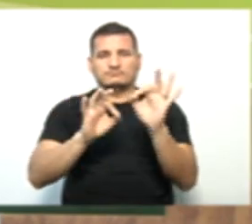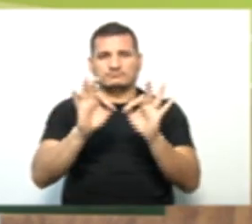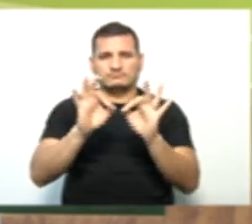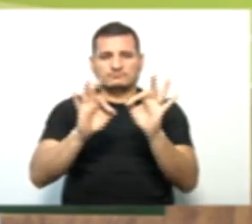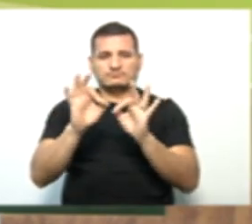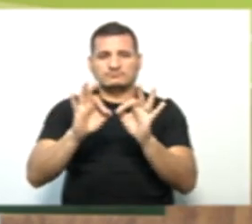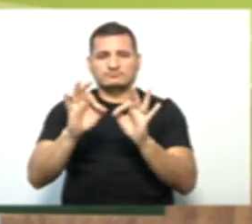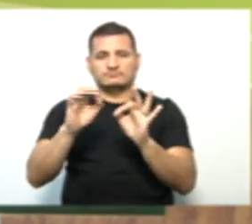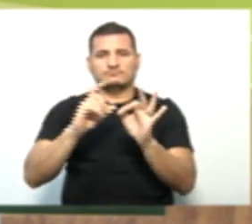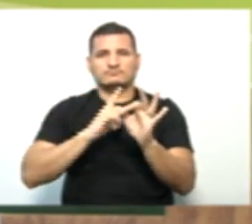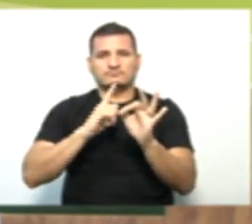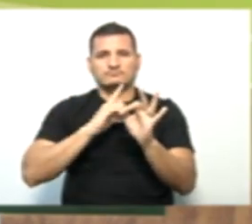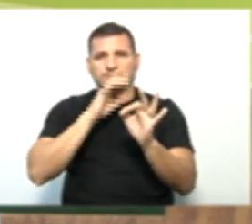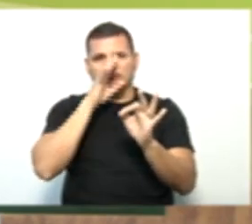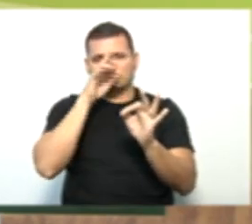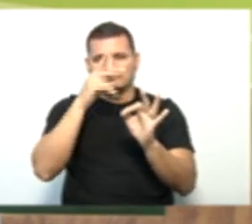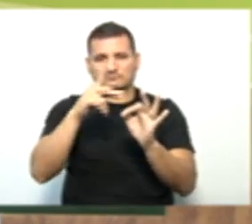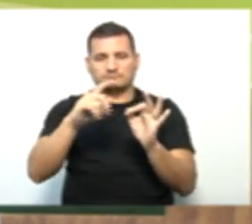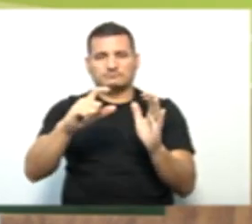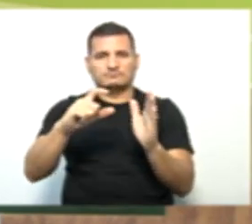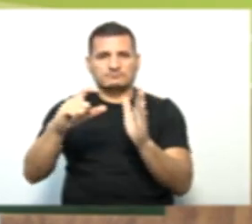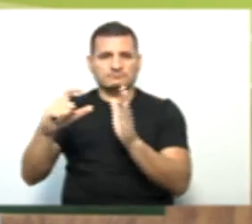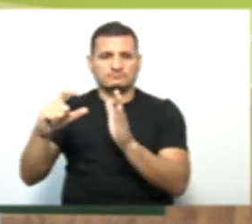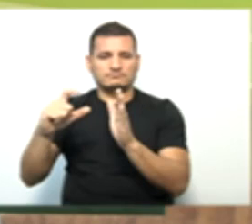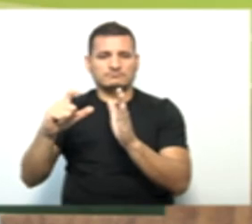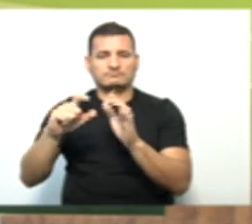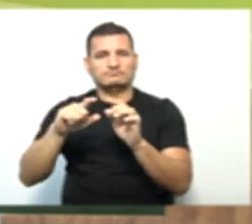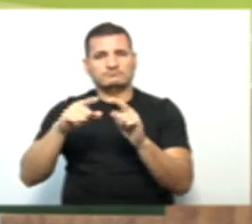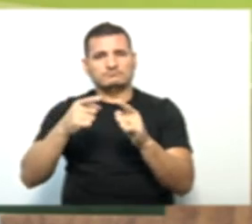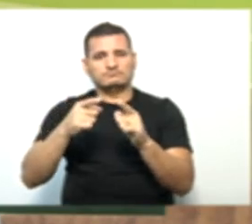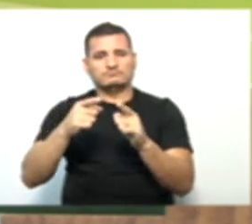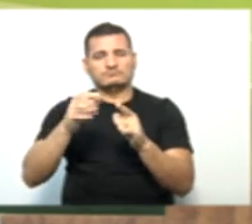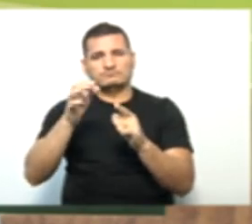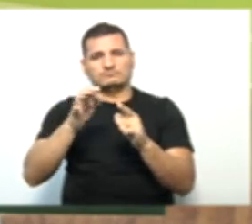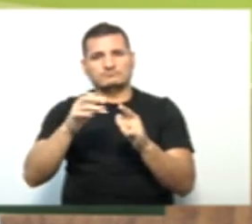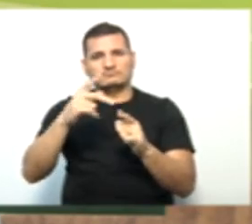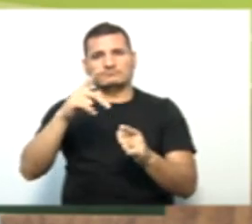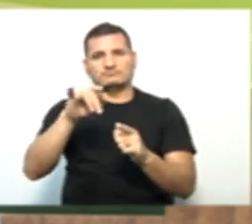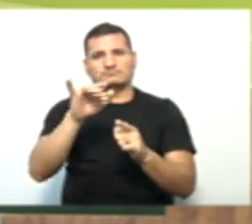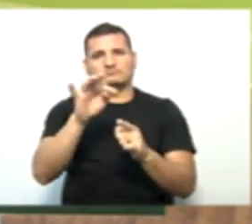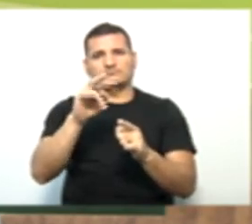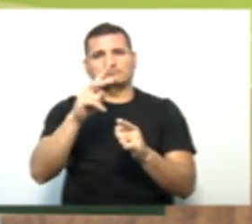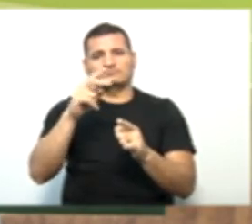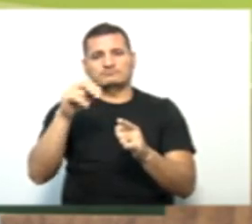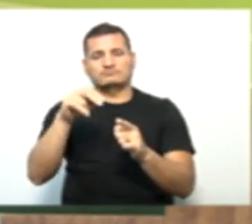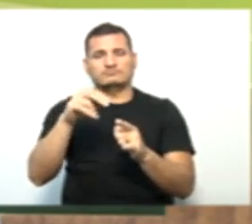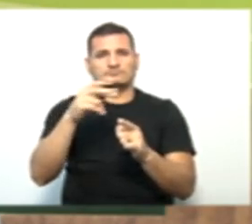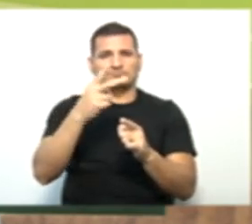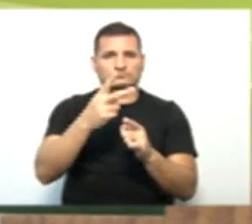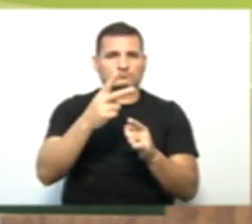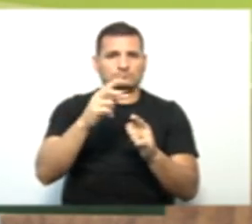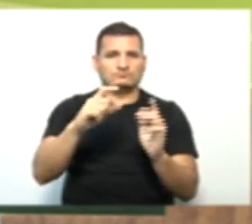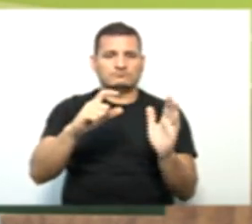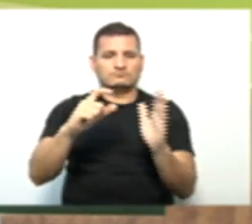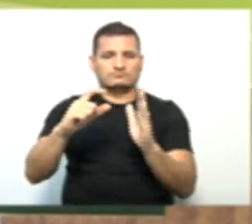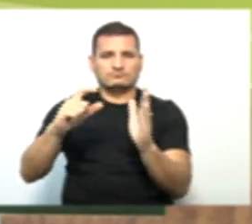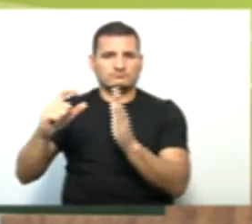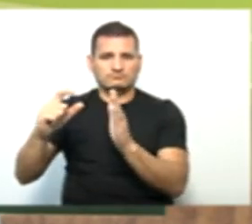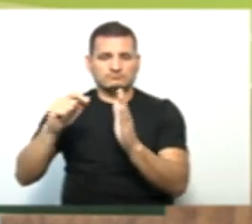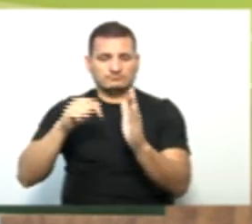para dar espaço automático, mas o ideal em Python ou é dar 2 espaços ou 4 espaços